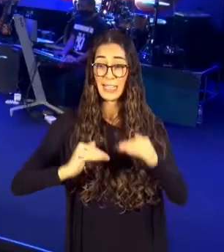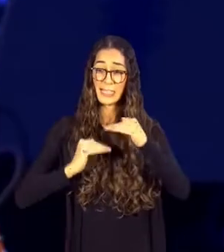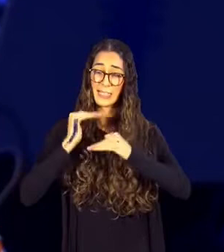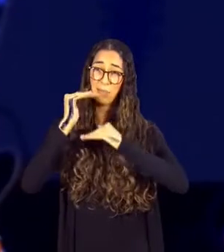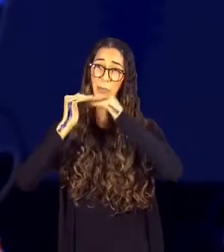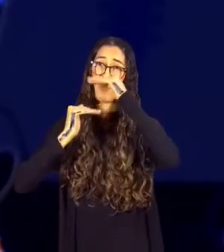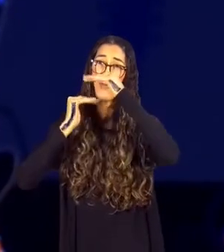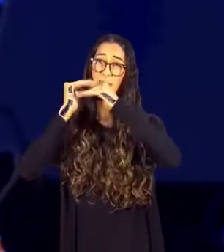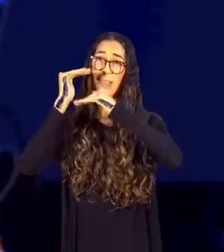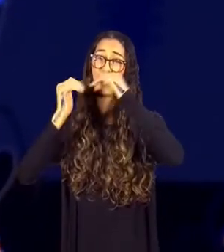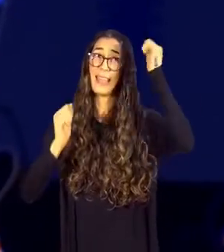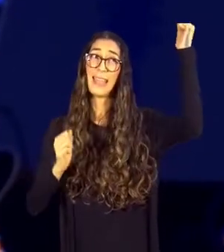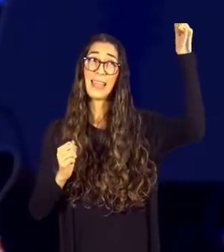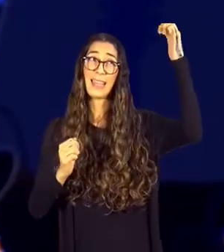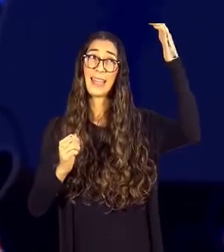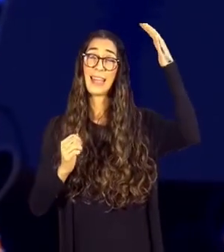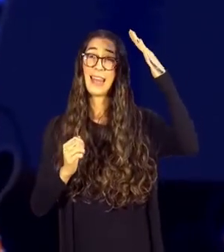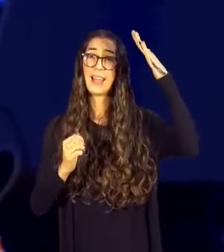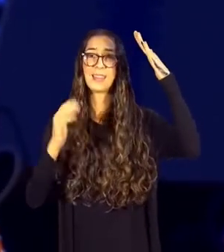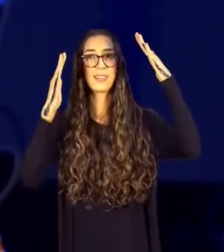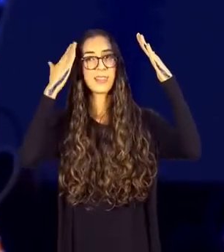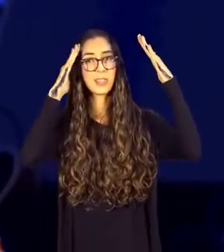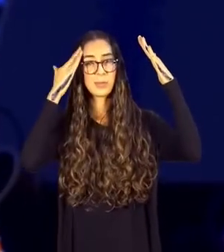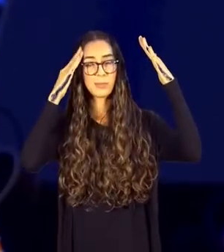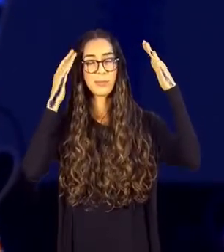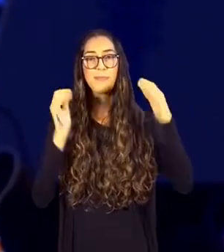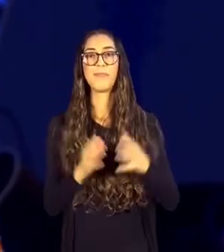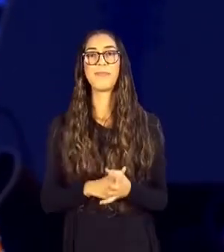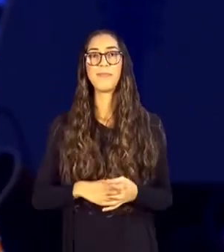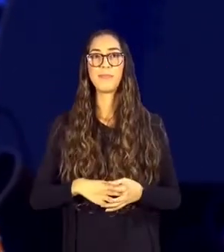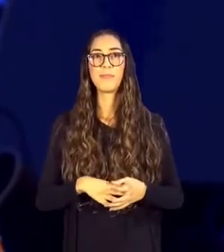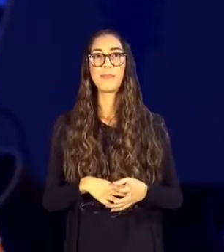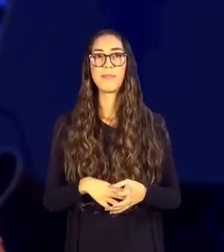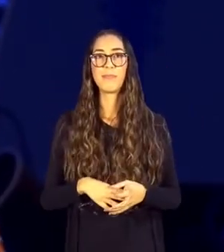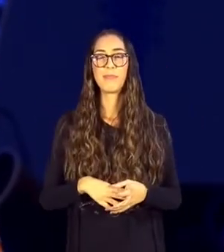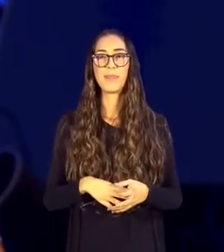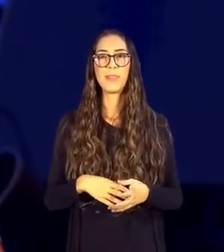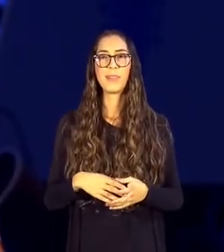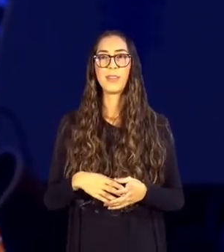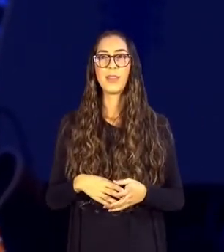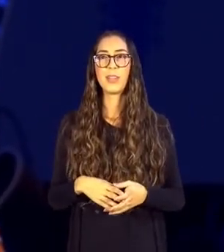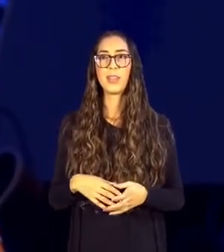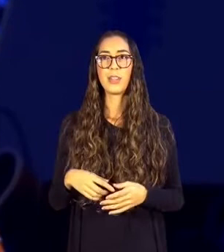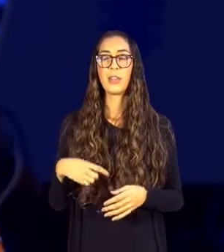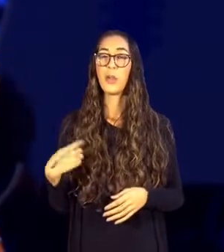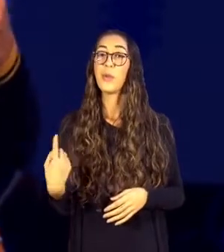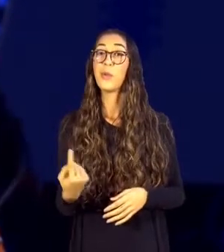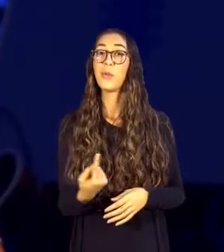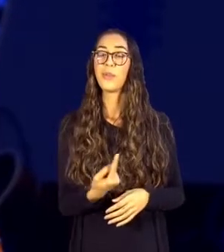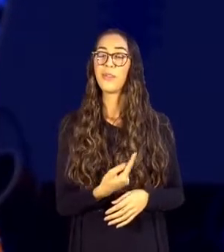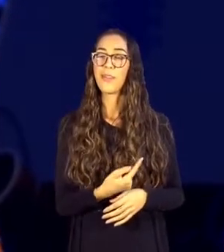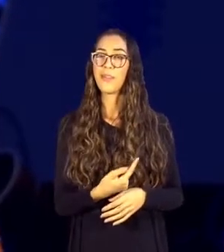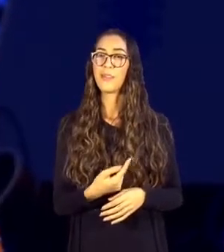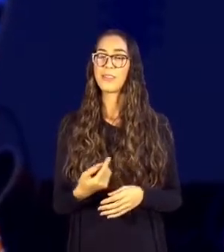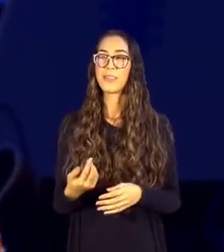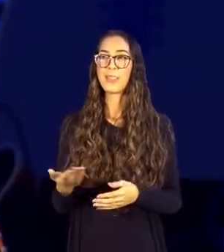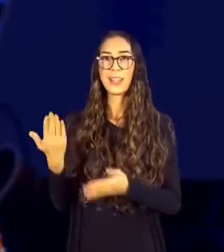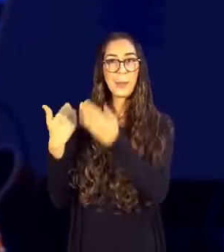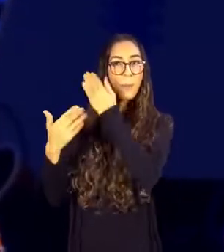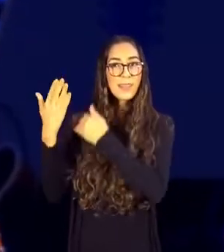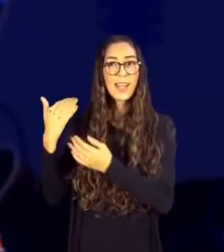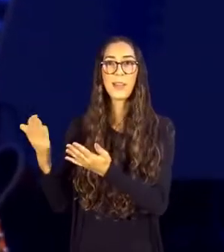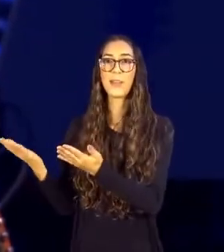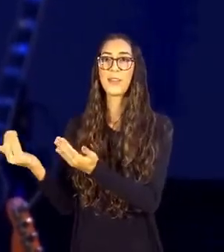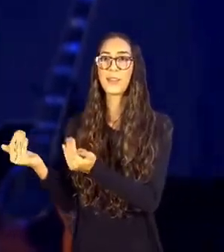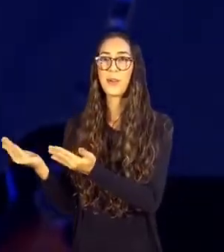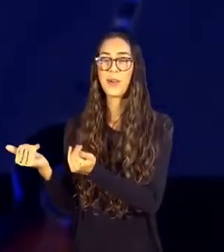gente é jovem, quando a gente é muito novo, você tem 17 anos, você tem um parafuso a menos, né? Porque você é inconsequente,